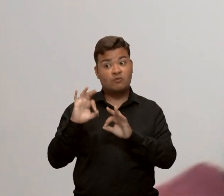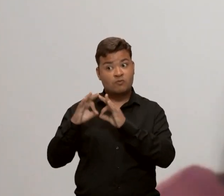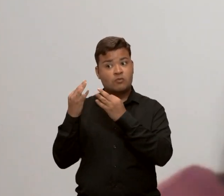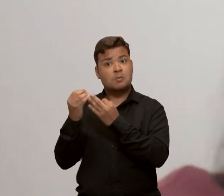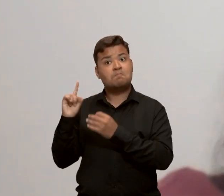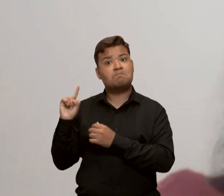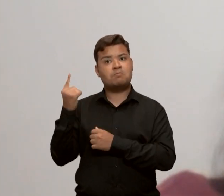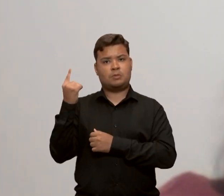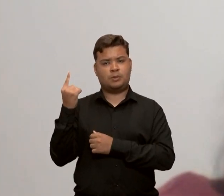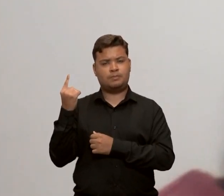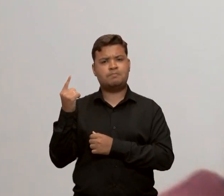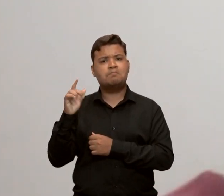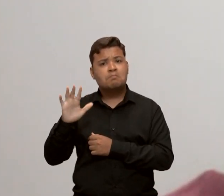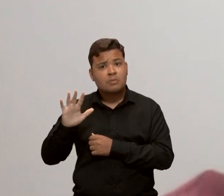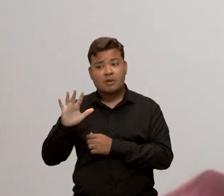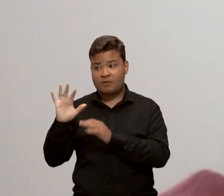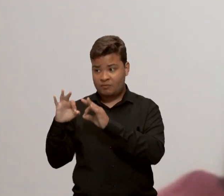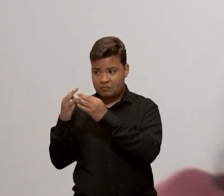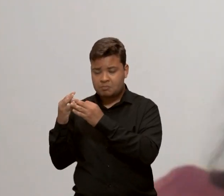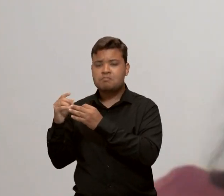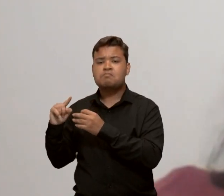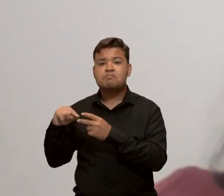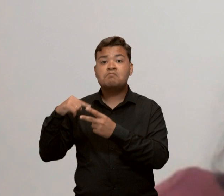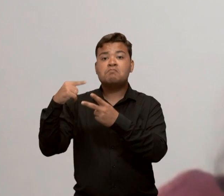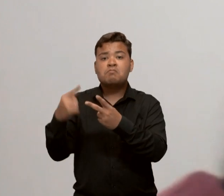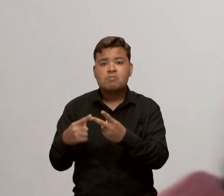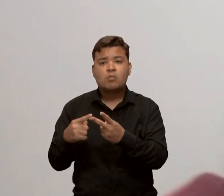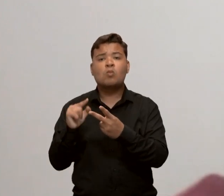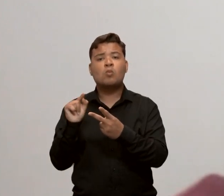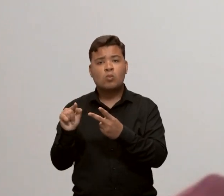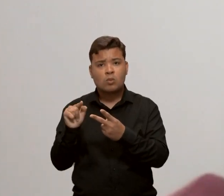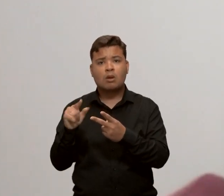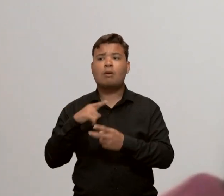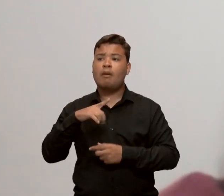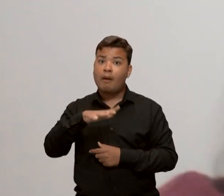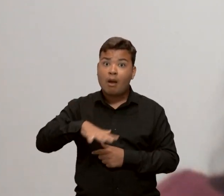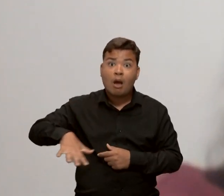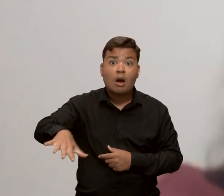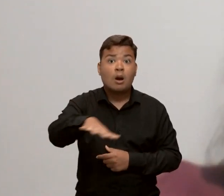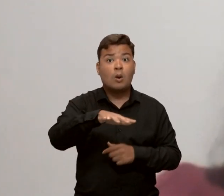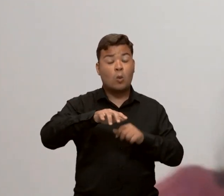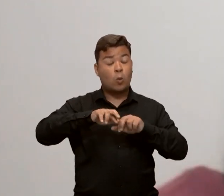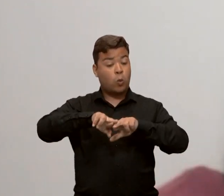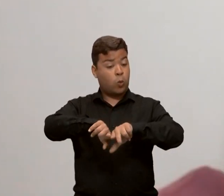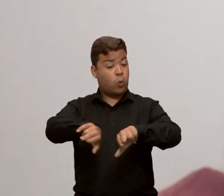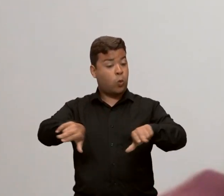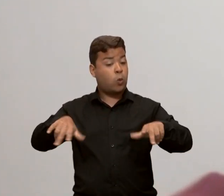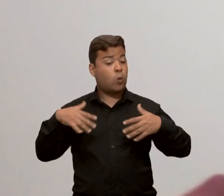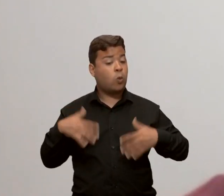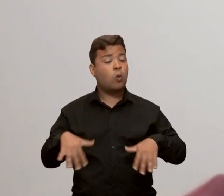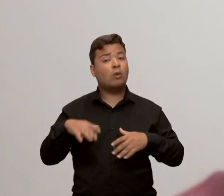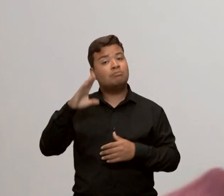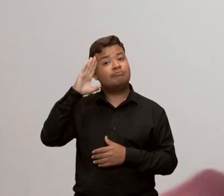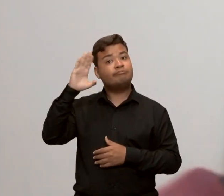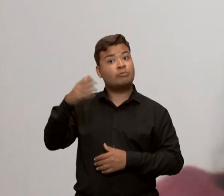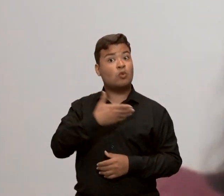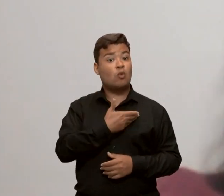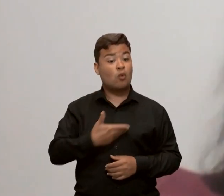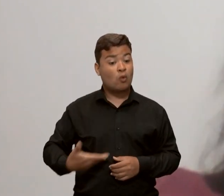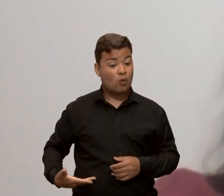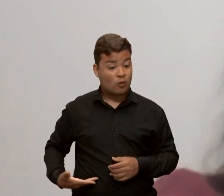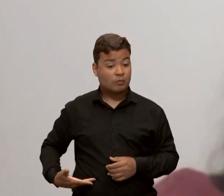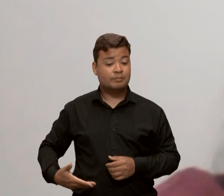rede vasta, né? Que passa pelo poder público, né? Vamos pensar aí, quem mais que pode apoiar, né? Além